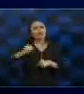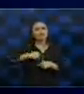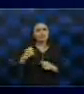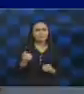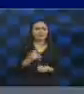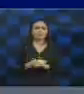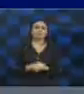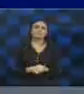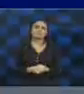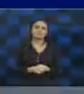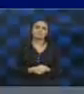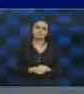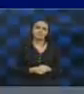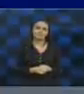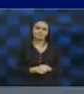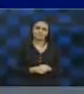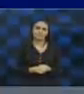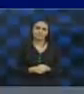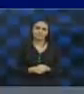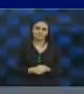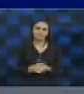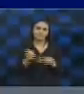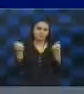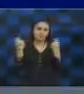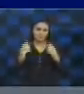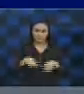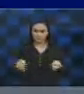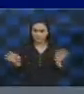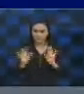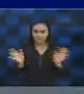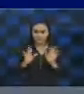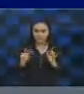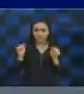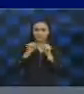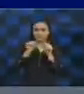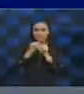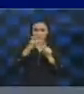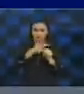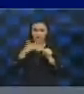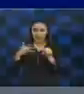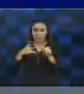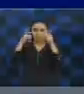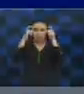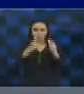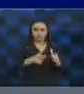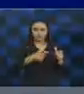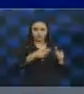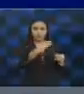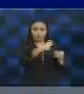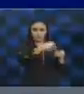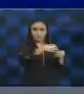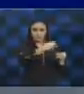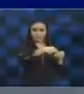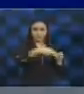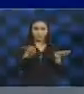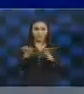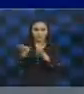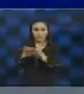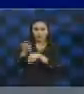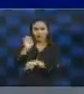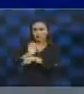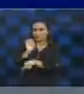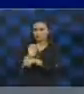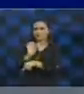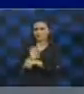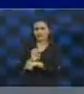1 minuto. Não precisa de ninguém para fazer com a saúde do município o que foi feito com a do Estado. Porque você